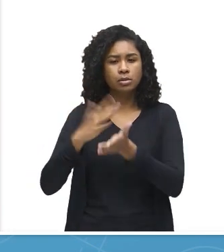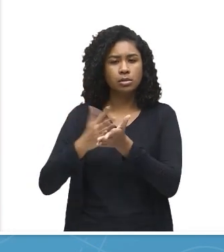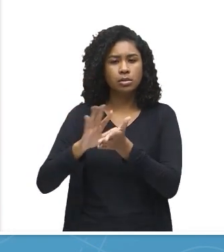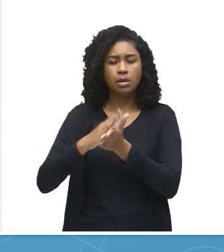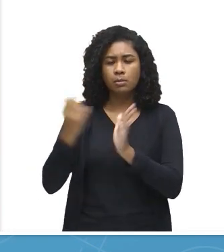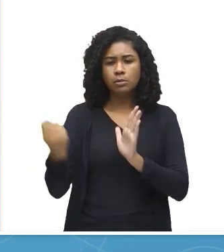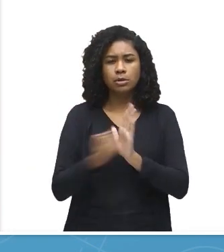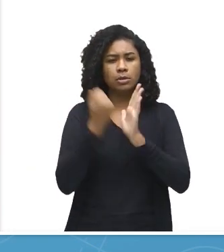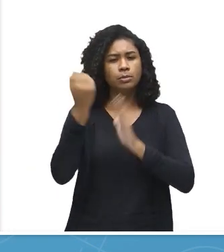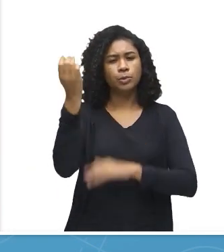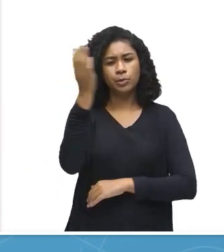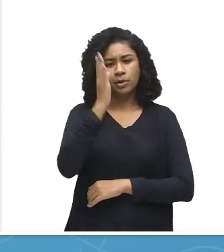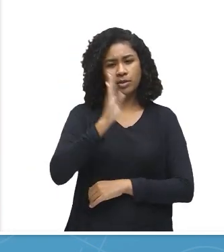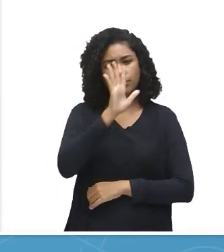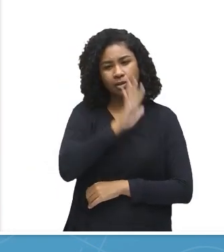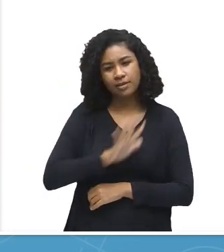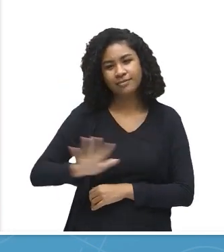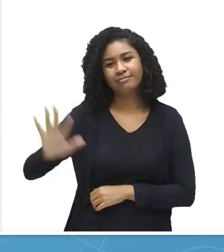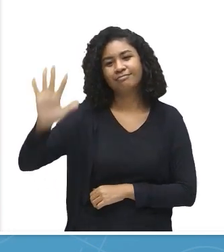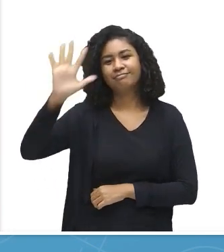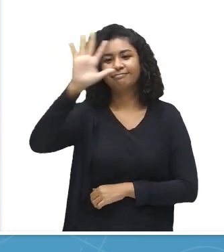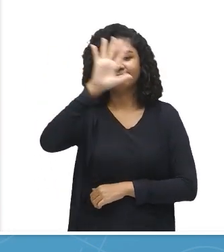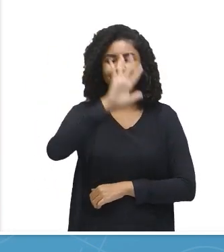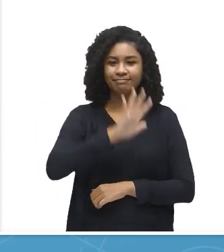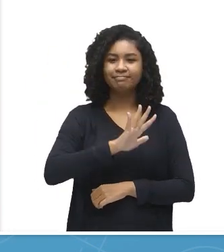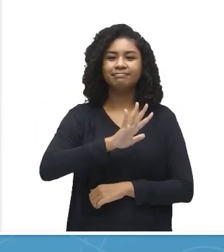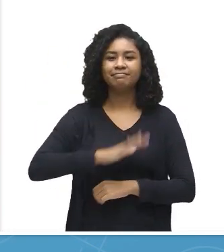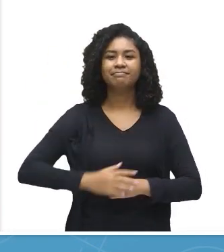símbolo nacional. Então,